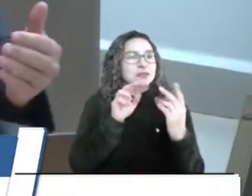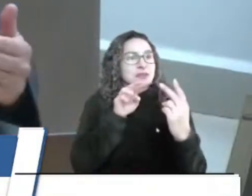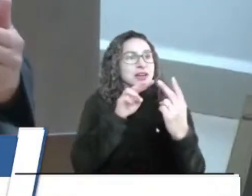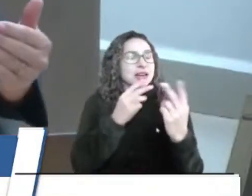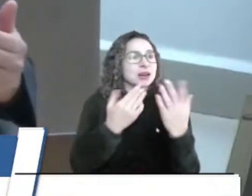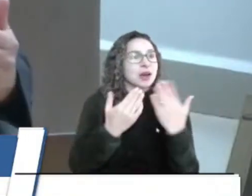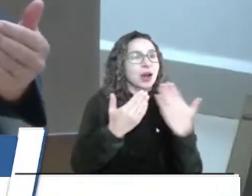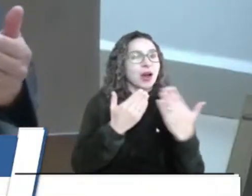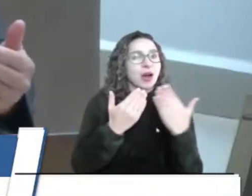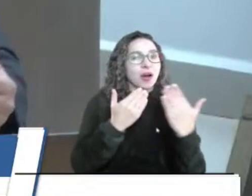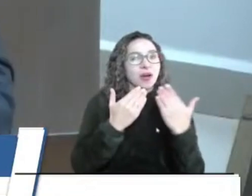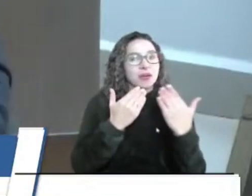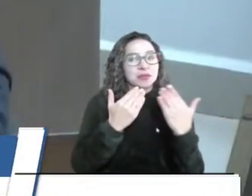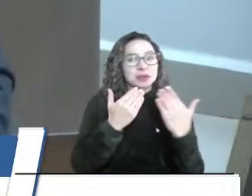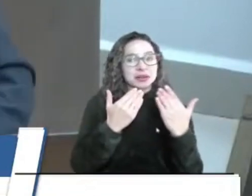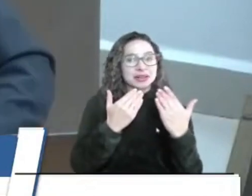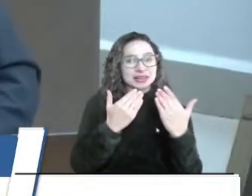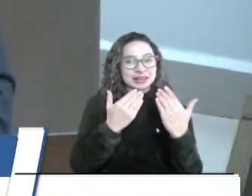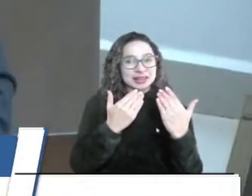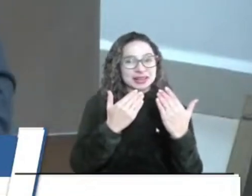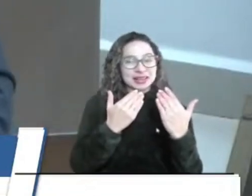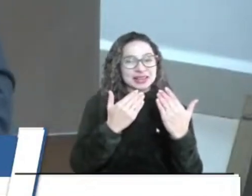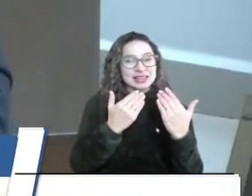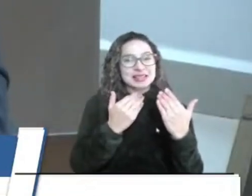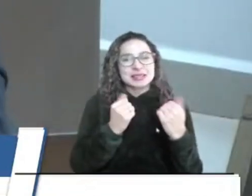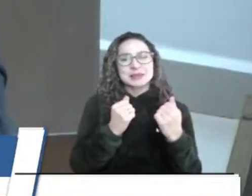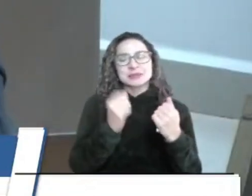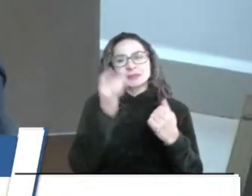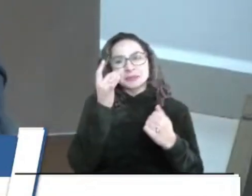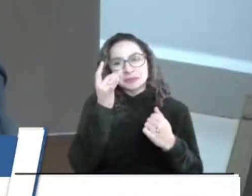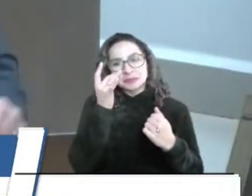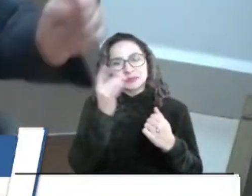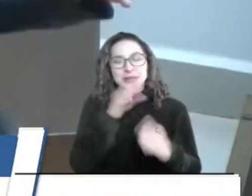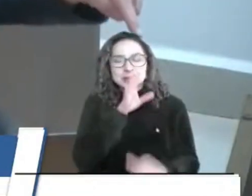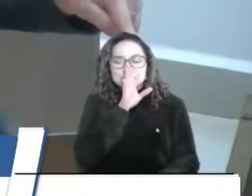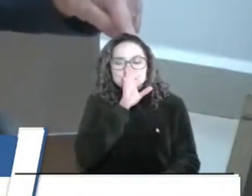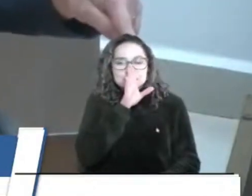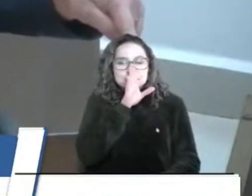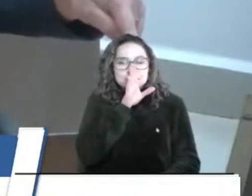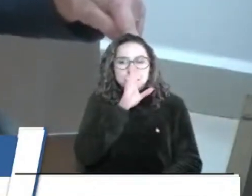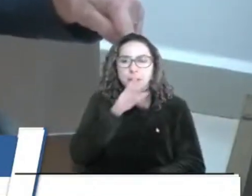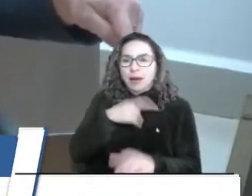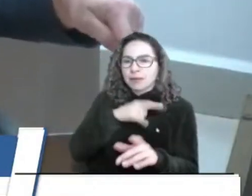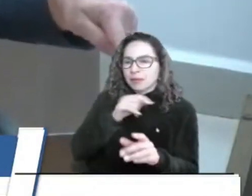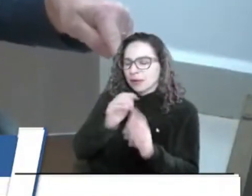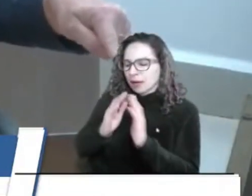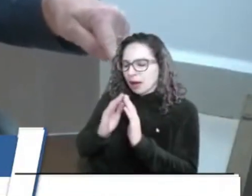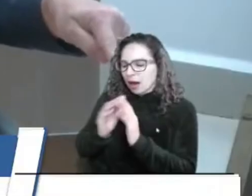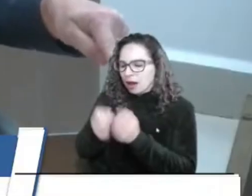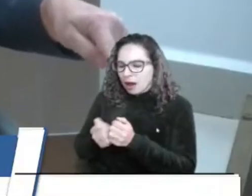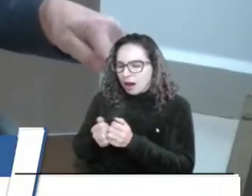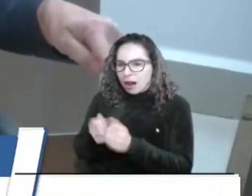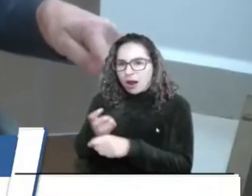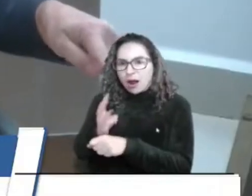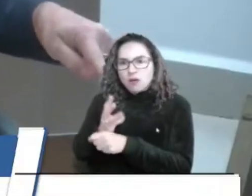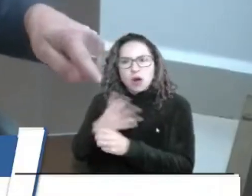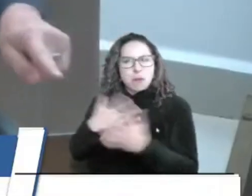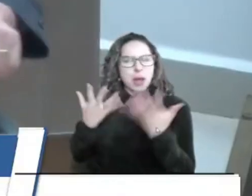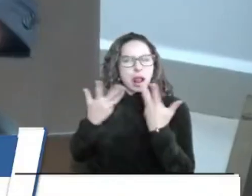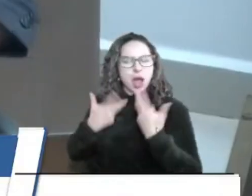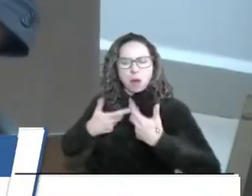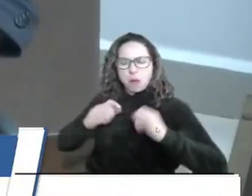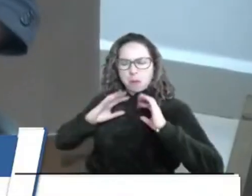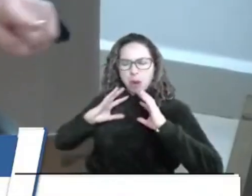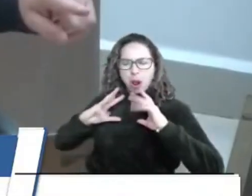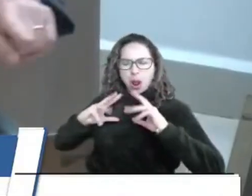pessoa que fazia o contraponto, ele ficava quietinho, mas no WhatsApp era um baita de um leão,